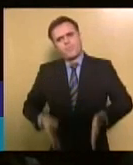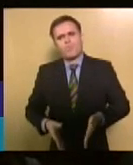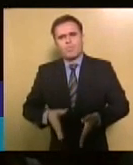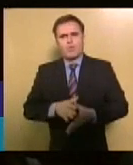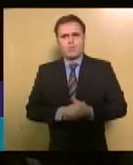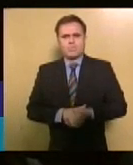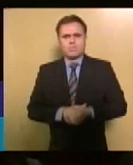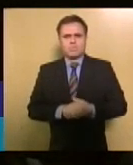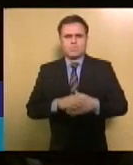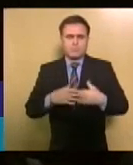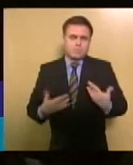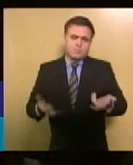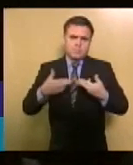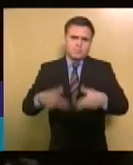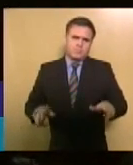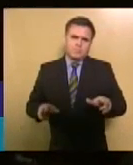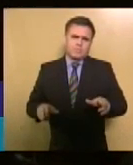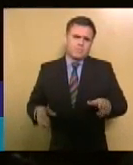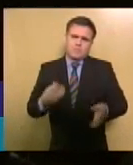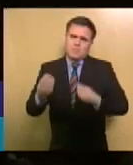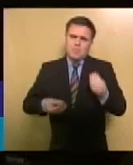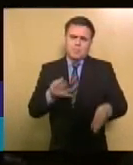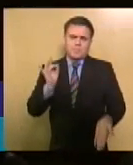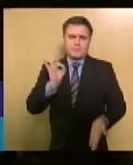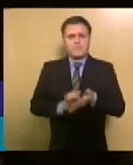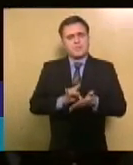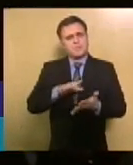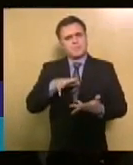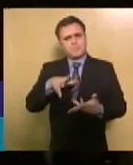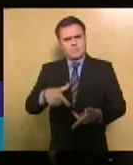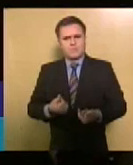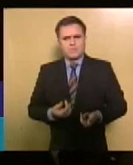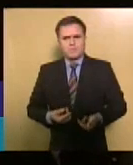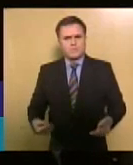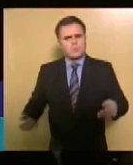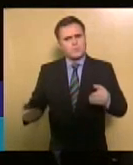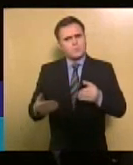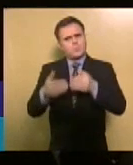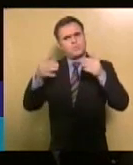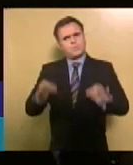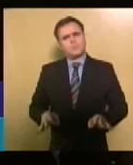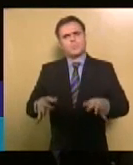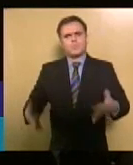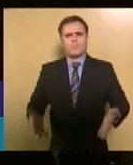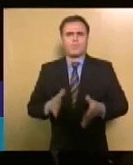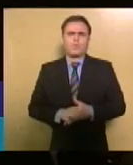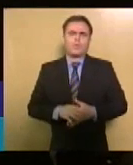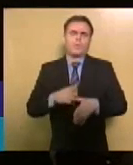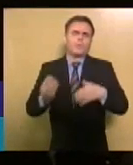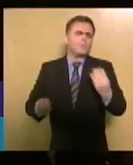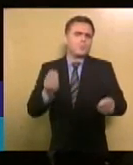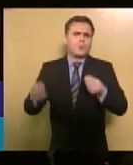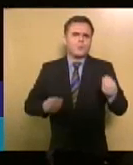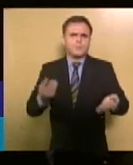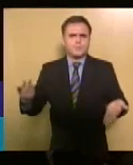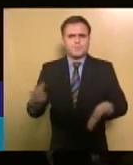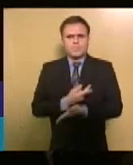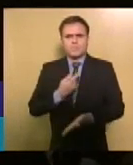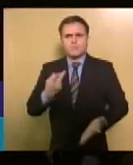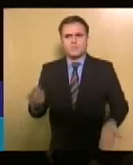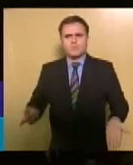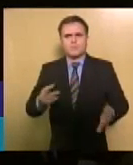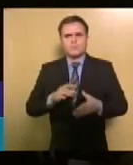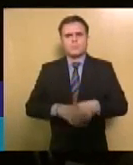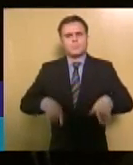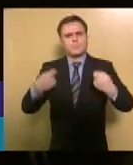algumas soluções baseadas em evidências internacionais que deram certo ou seja o que que como que vamos eh o que que